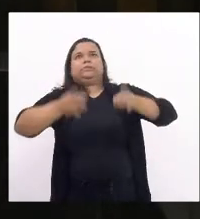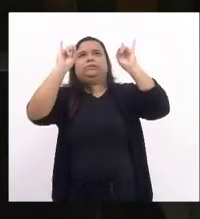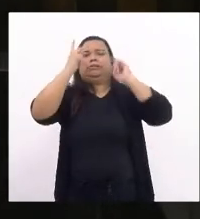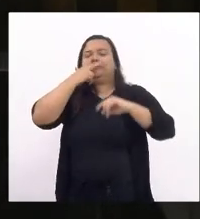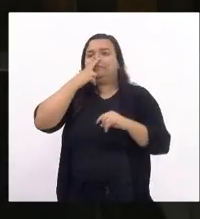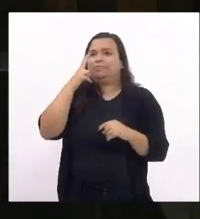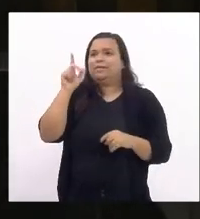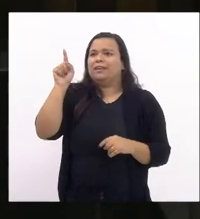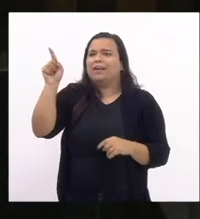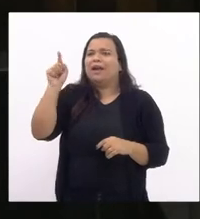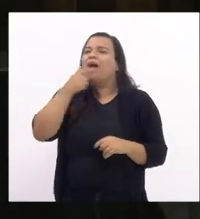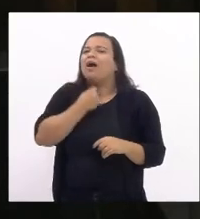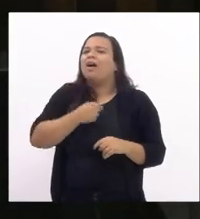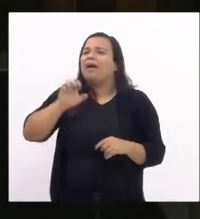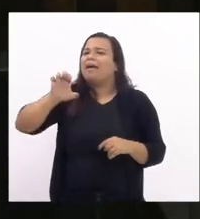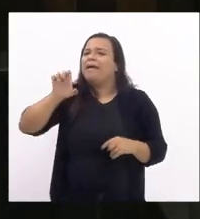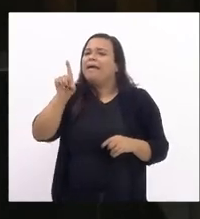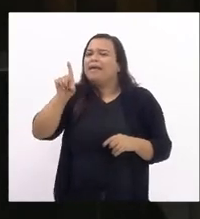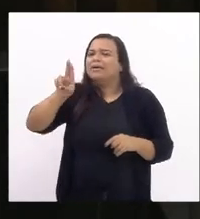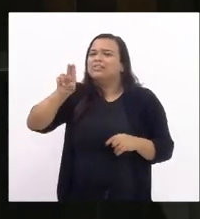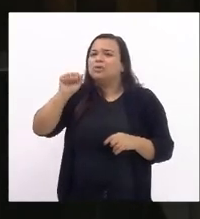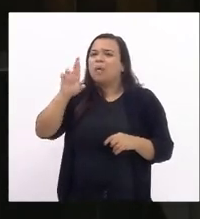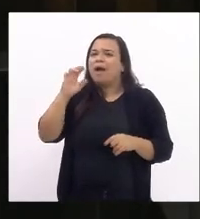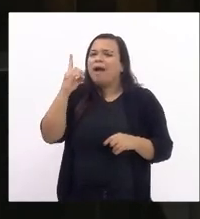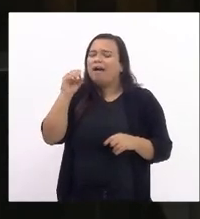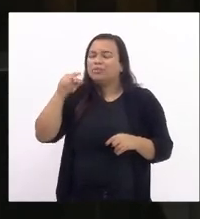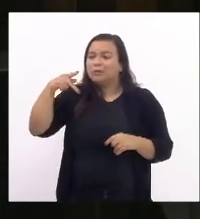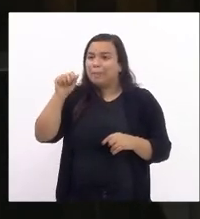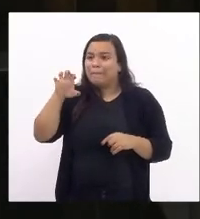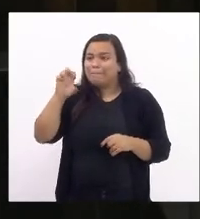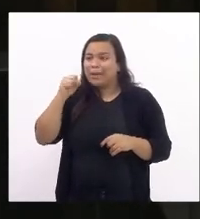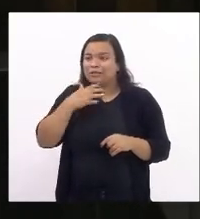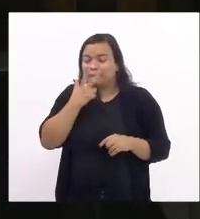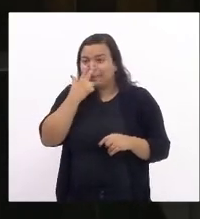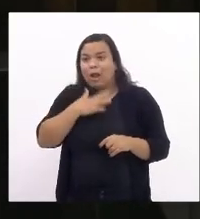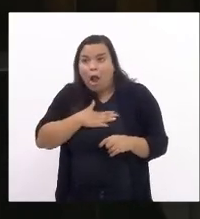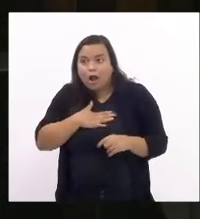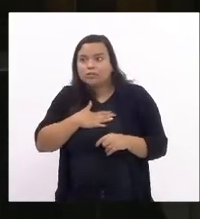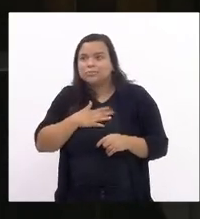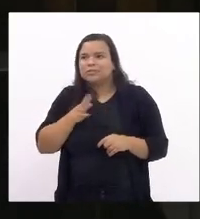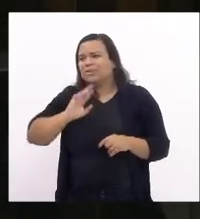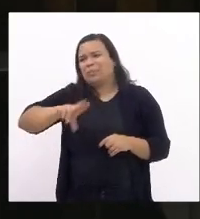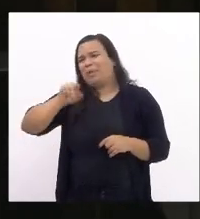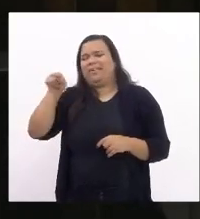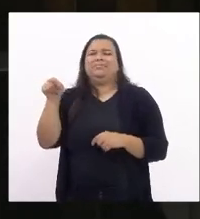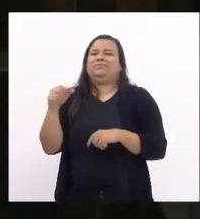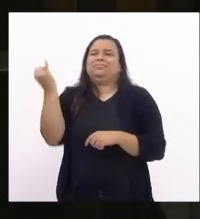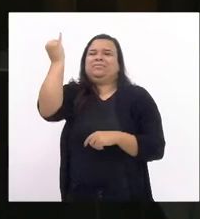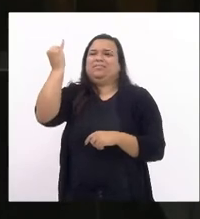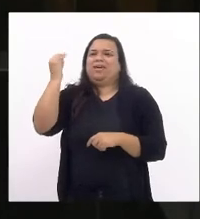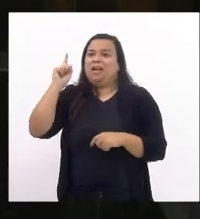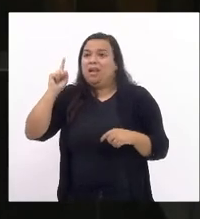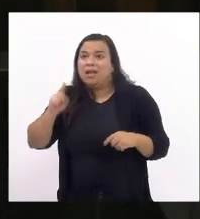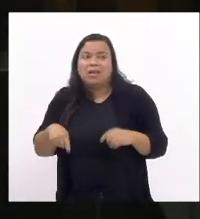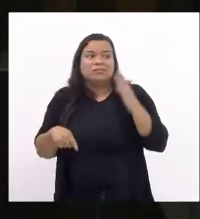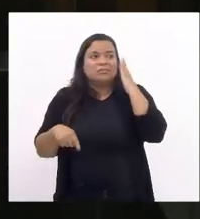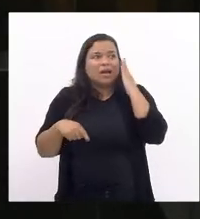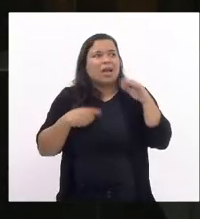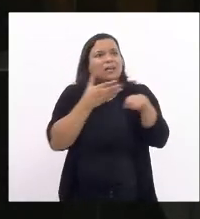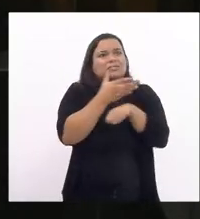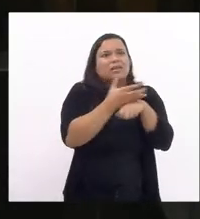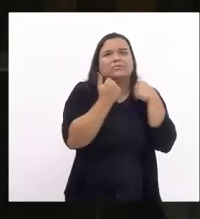É acesso à infraestrutura, a ônibus, a água, é poder ir a pé para o trabalho,